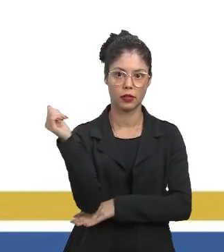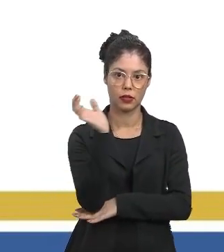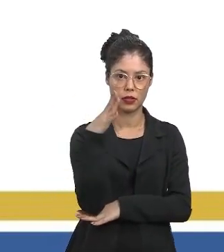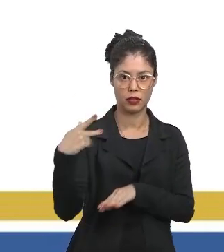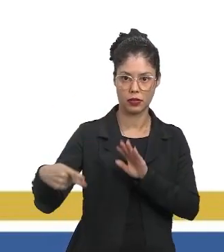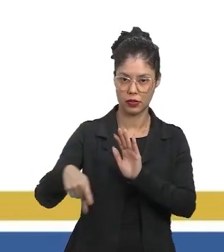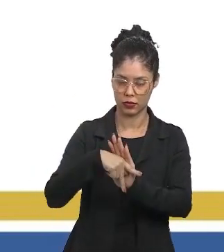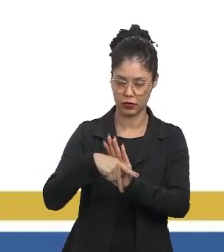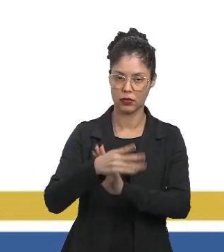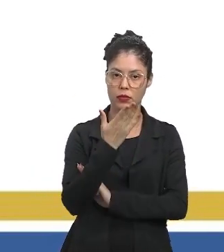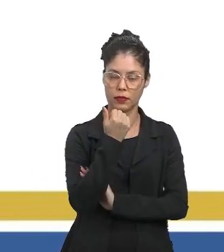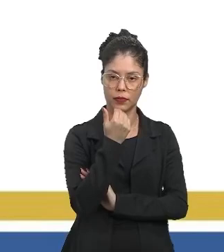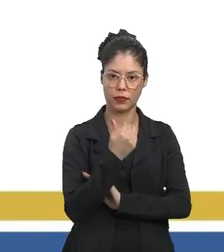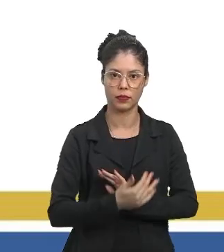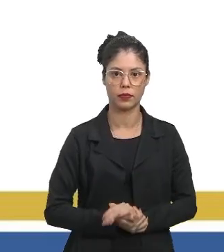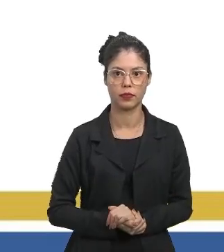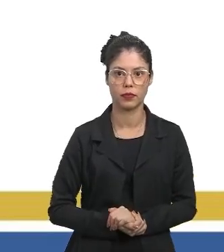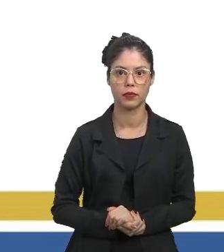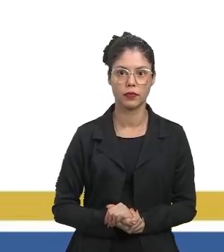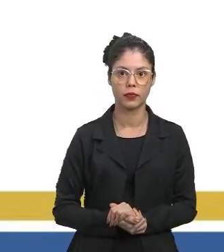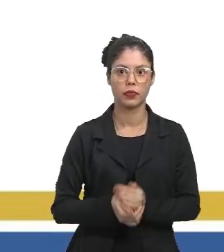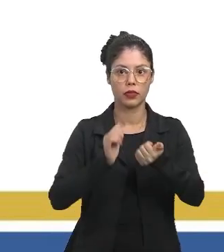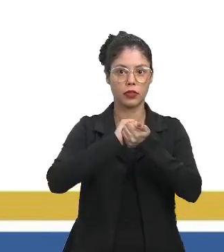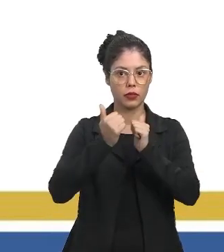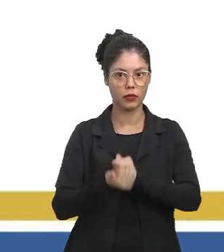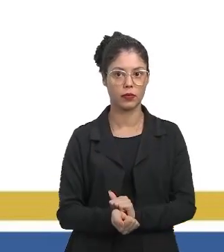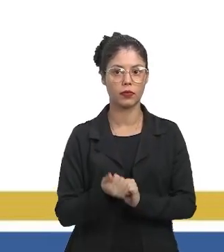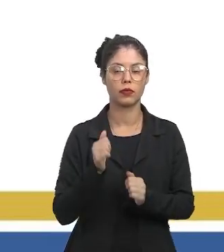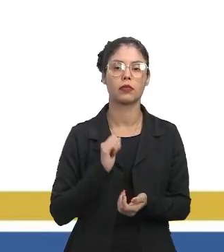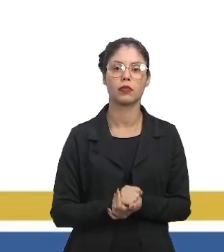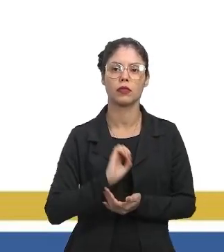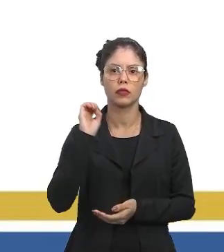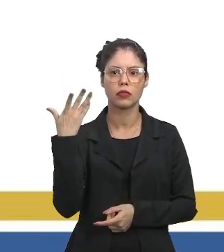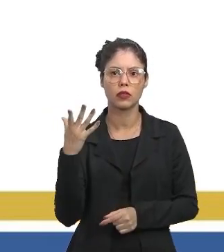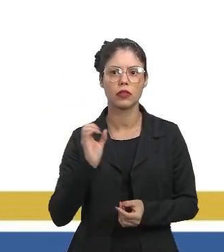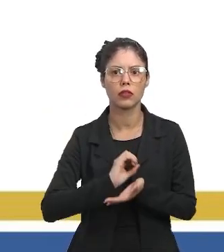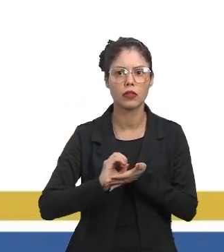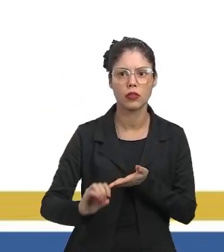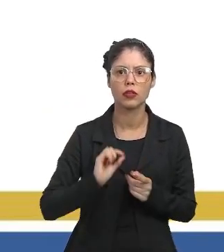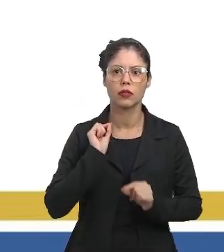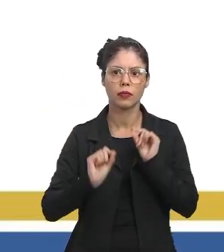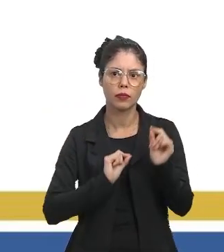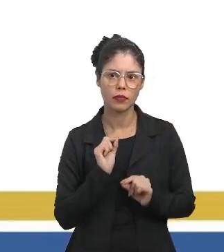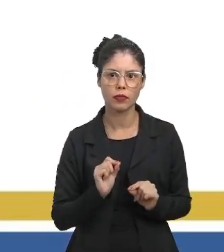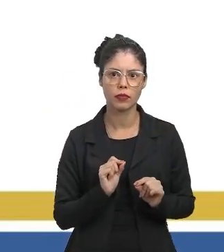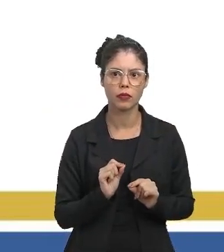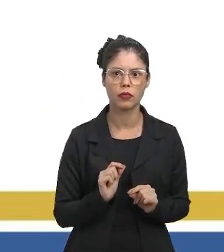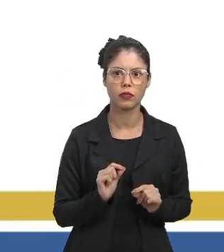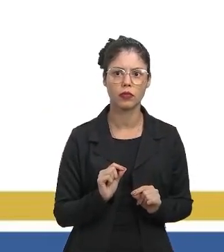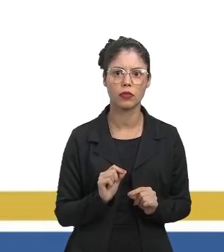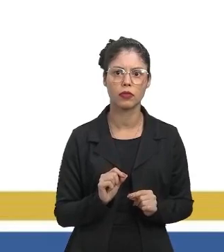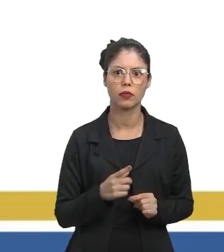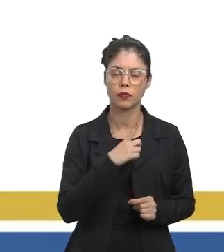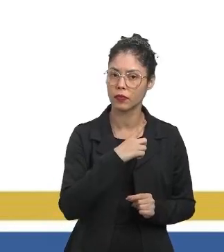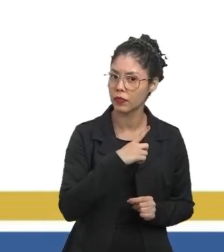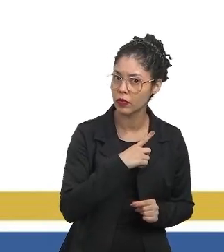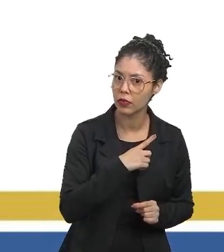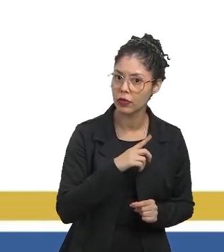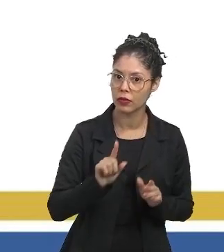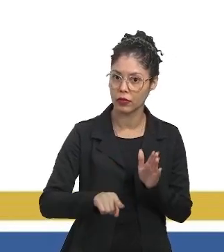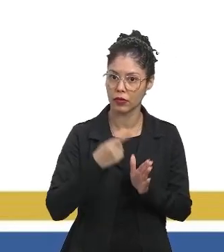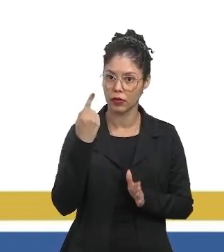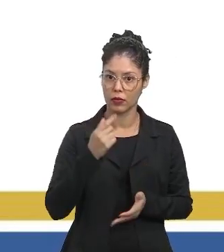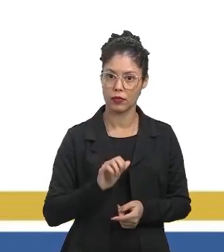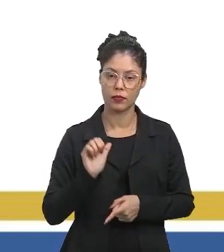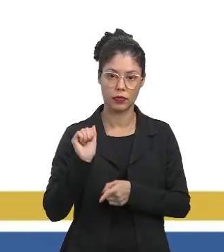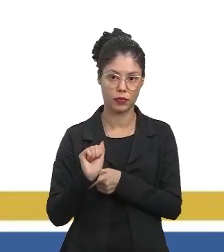as próprias algas que consomem. Essa adaptação confere a esse organismo a capacidade de obter,